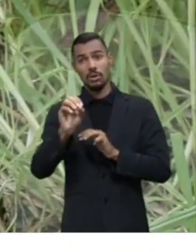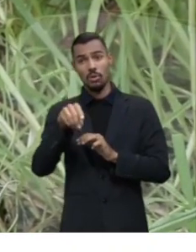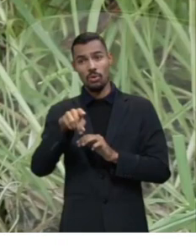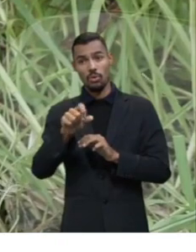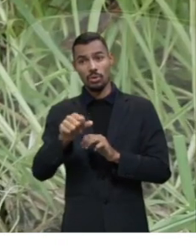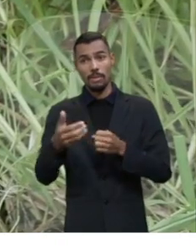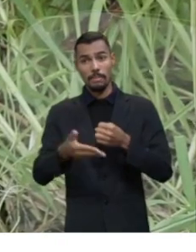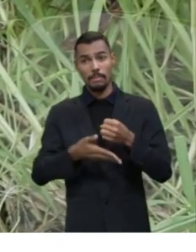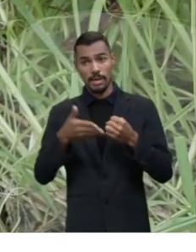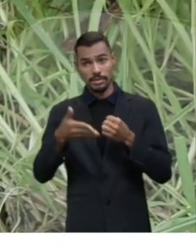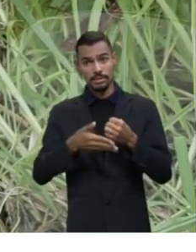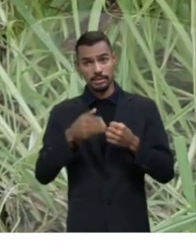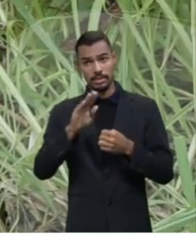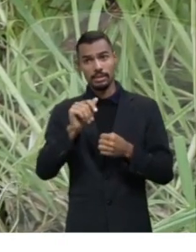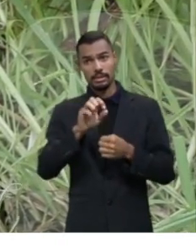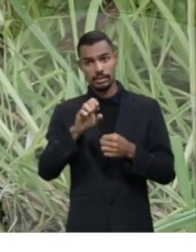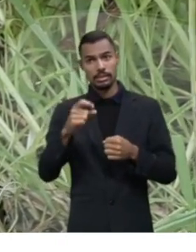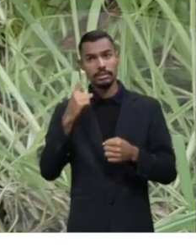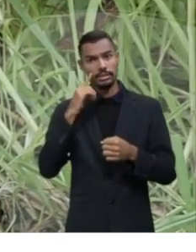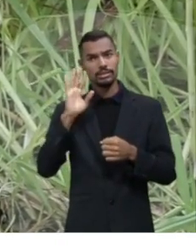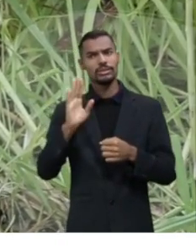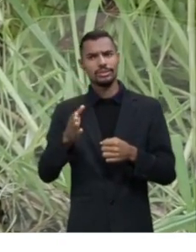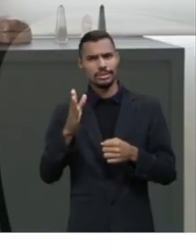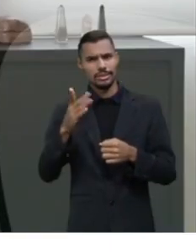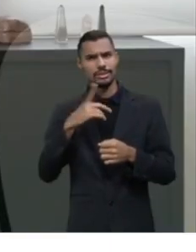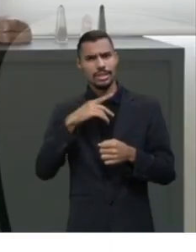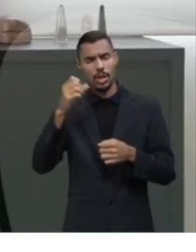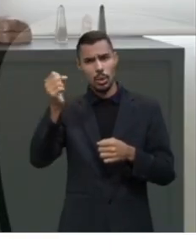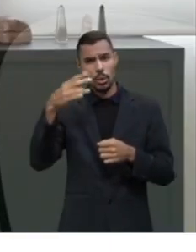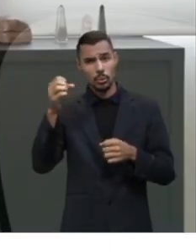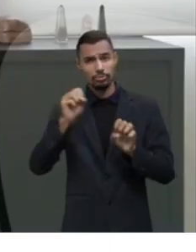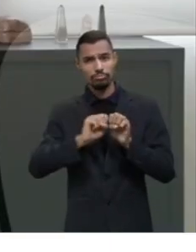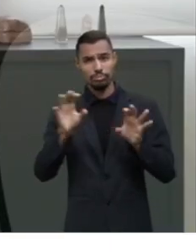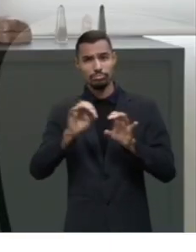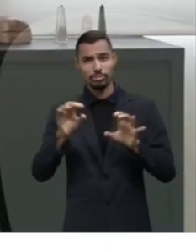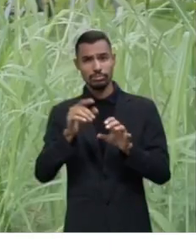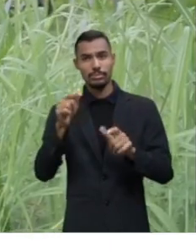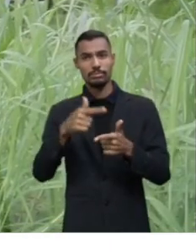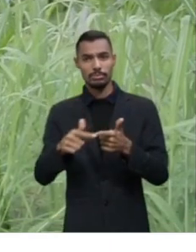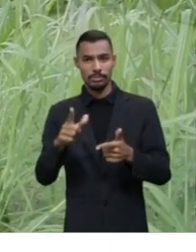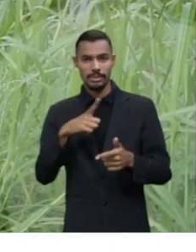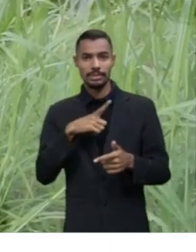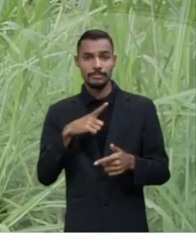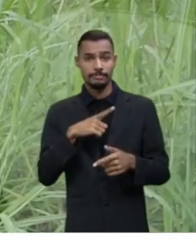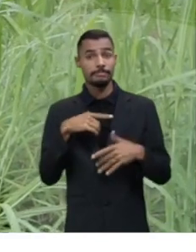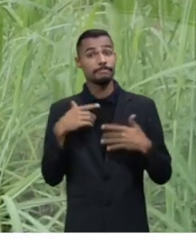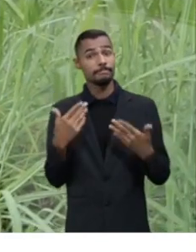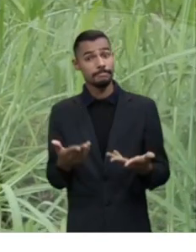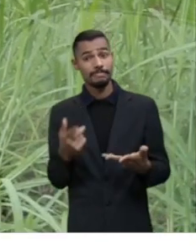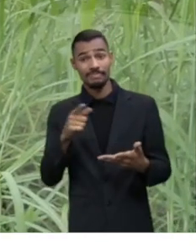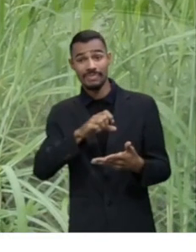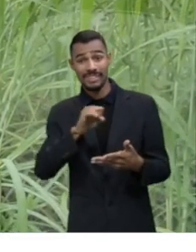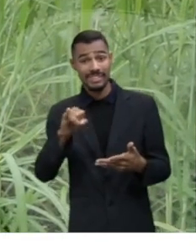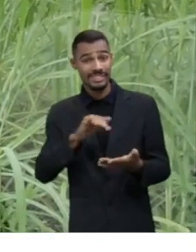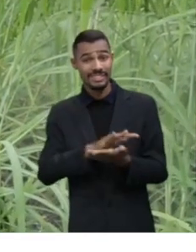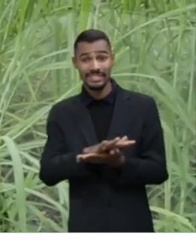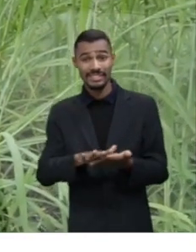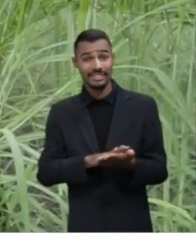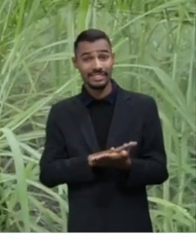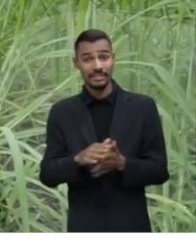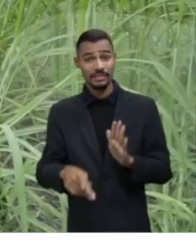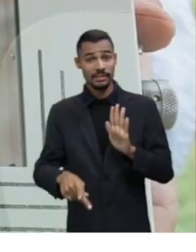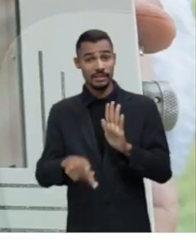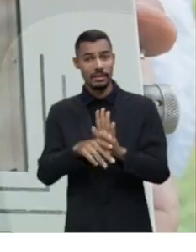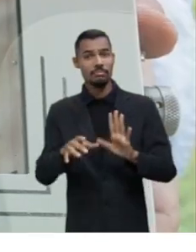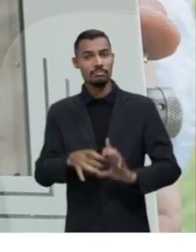chegar na base da estaca. Então isso já, vamos dizer assim, já acende uma luz que ali tem um problema na estaca. O ensaio em si não fornece nenhum diagnóstico,